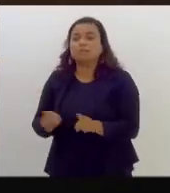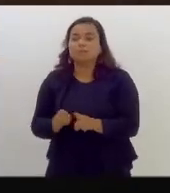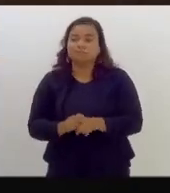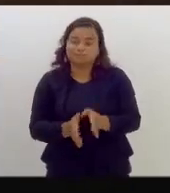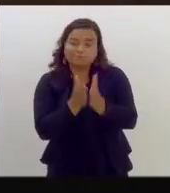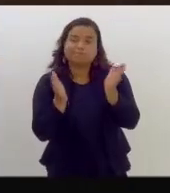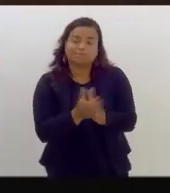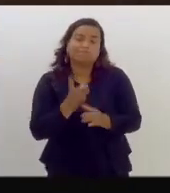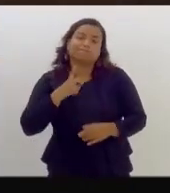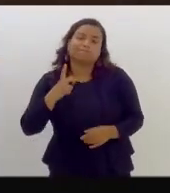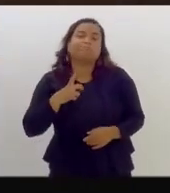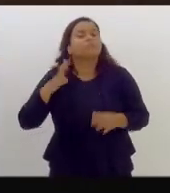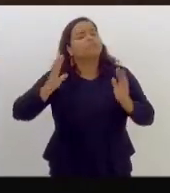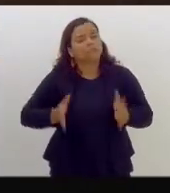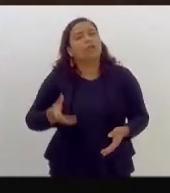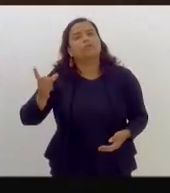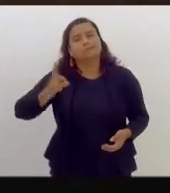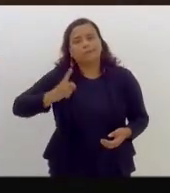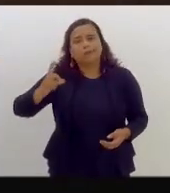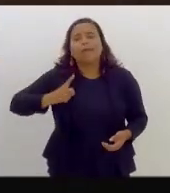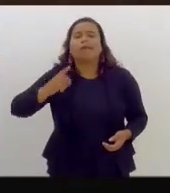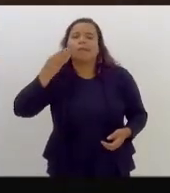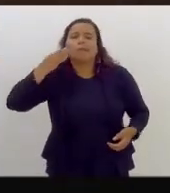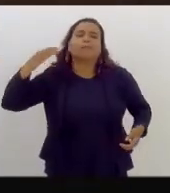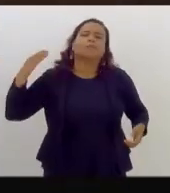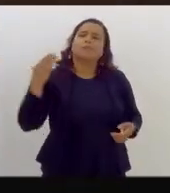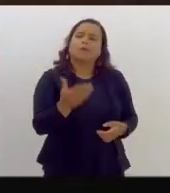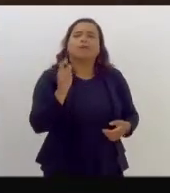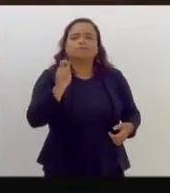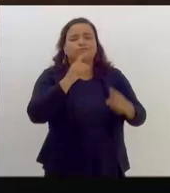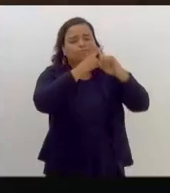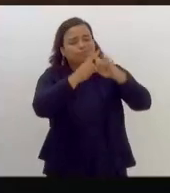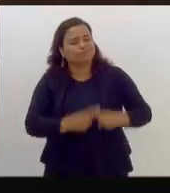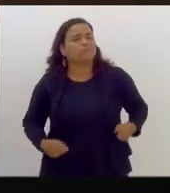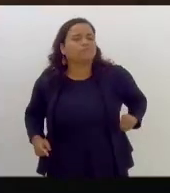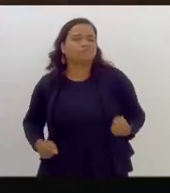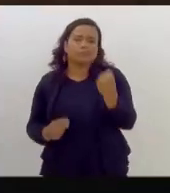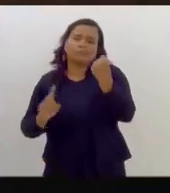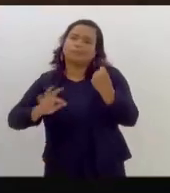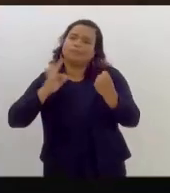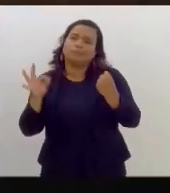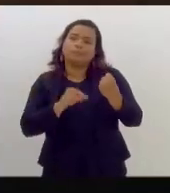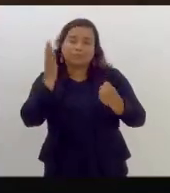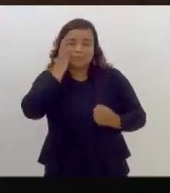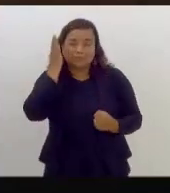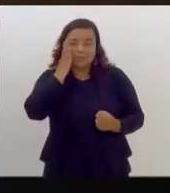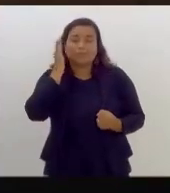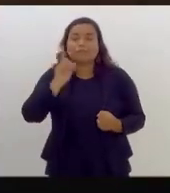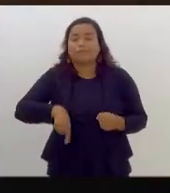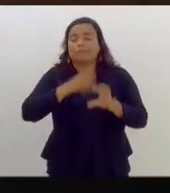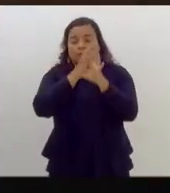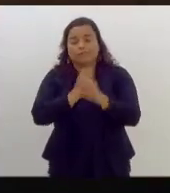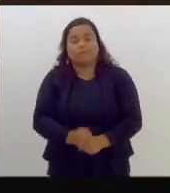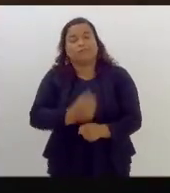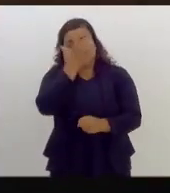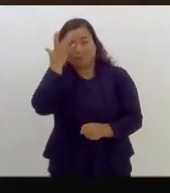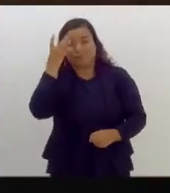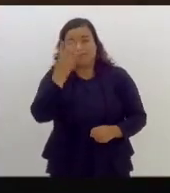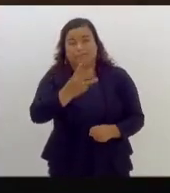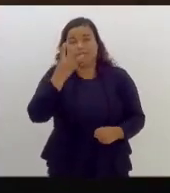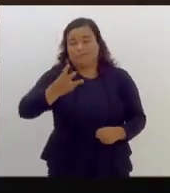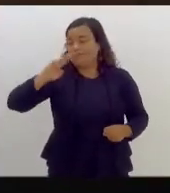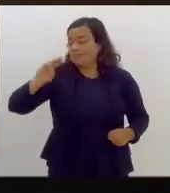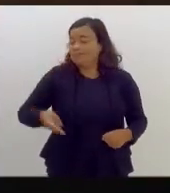pobreza, que tem se colocado como um desafio para todos nós. São 33 milhões de pessoas